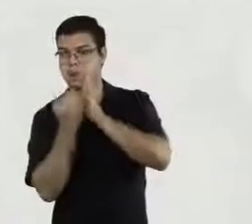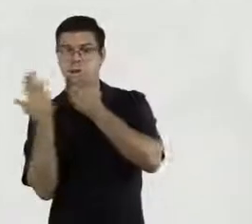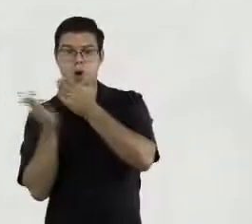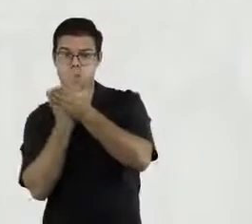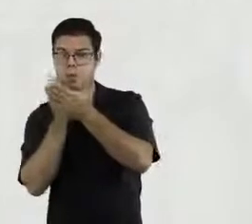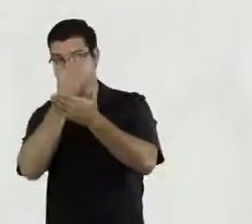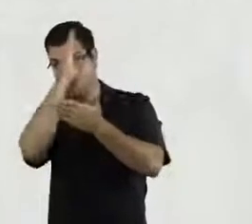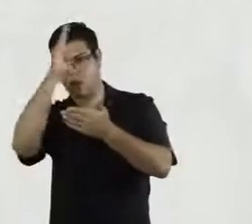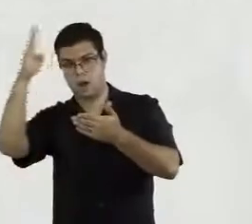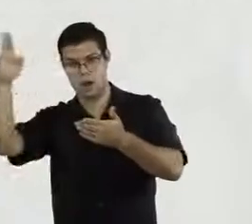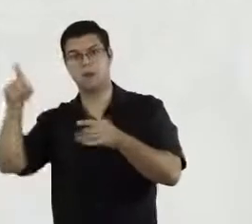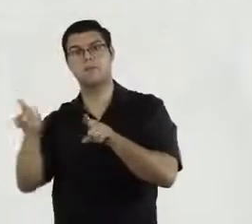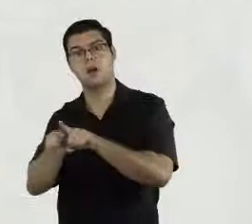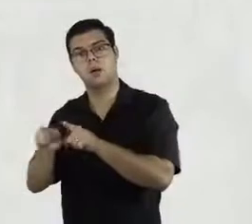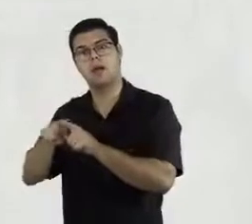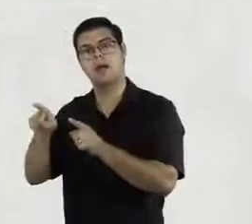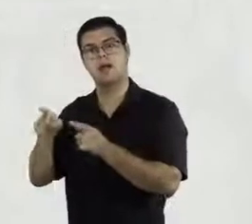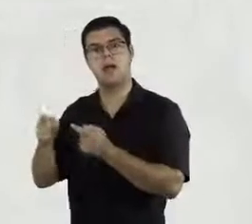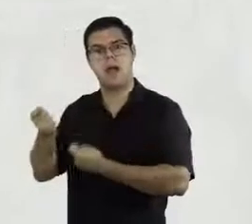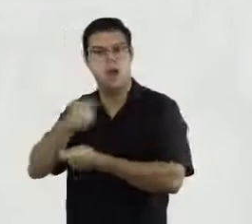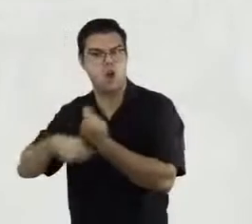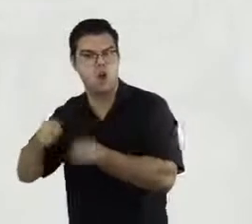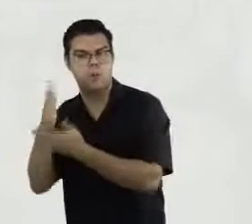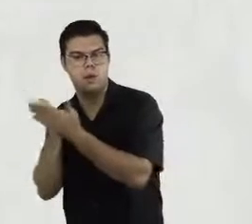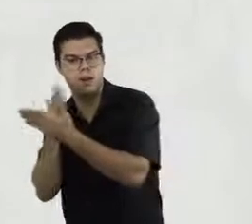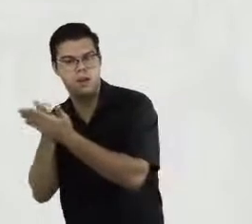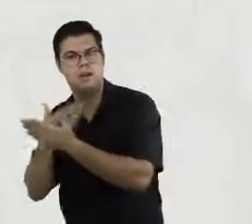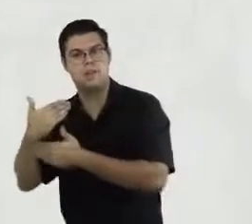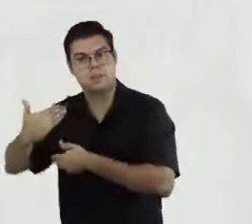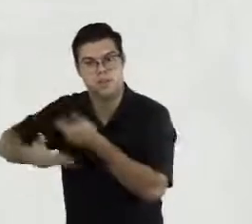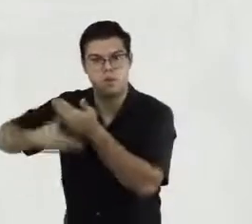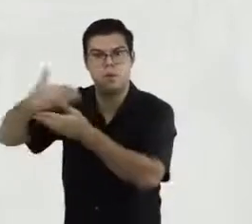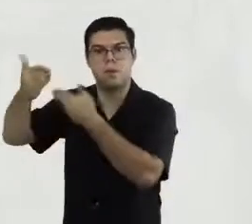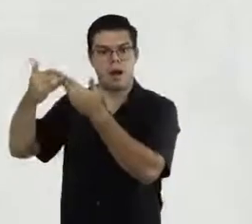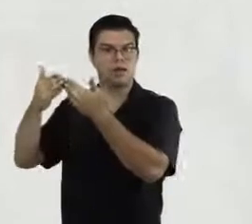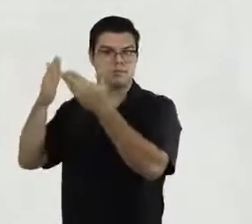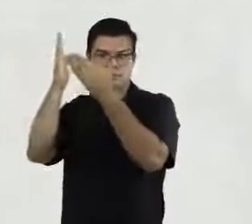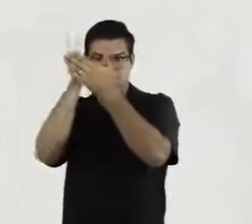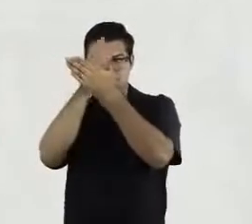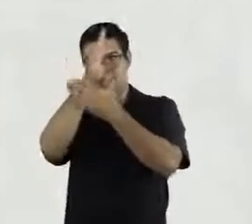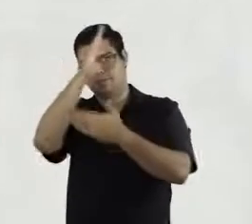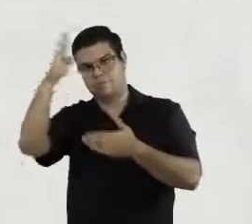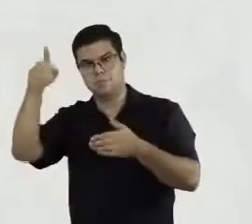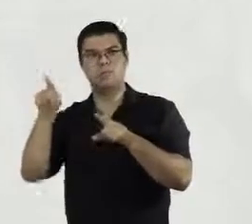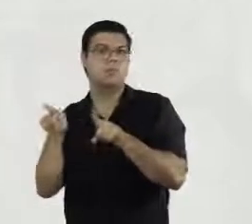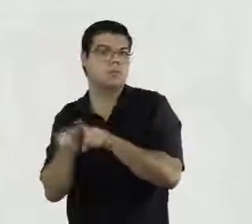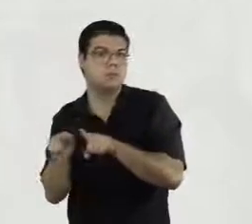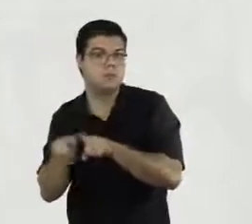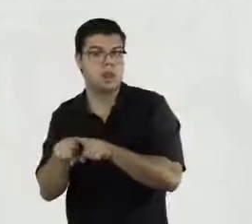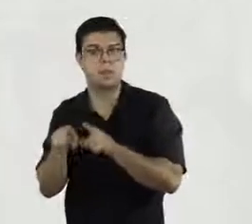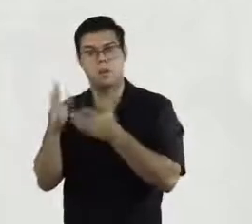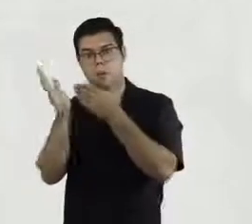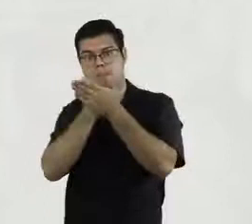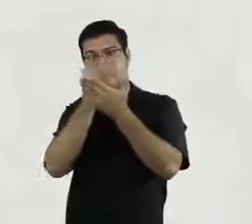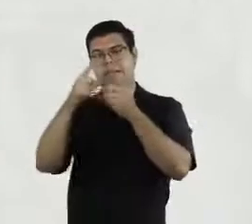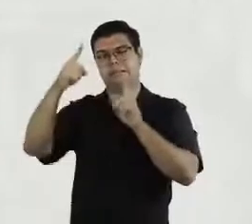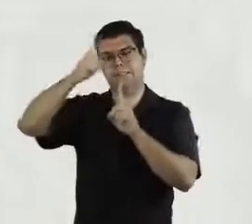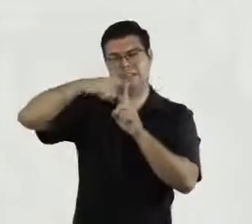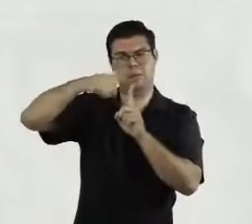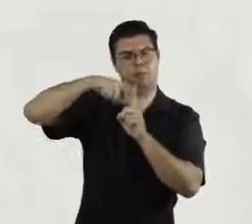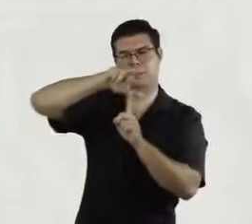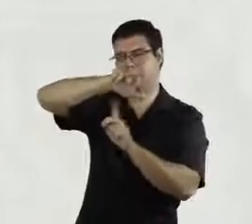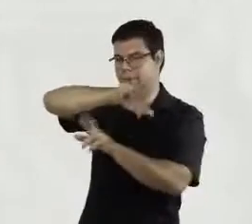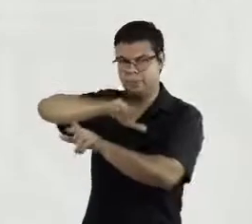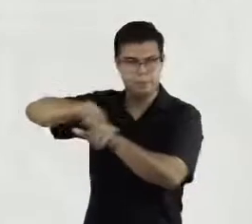bibliográficos, economia do livro, desenvolvimento de coleções e surgimento de bibliotecas de todos os tipos, tendo como